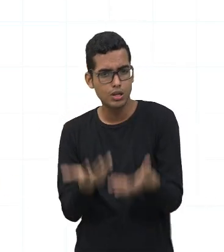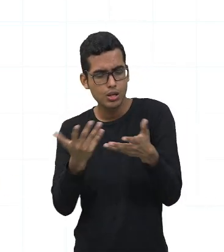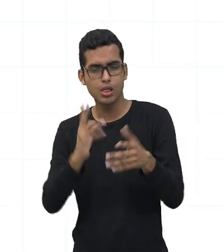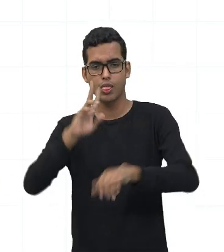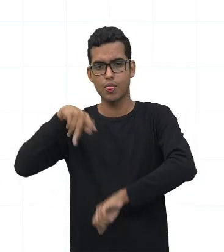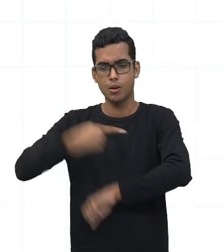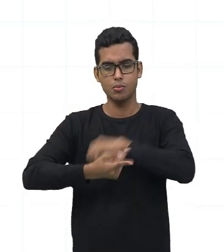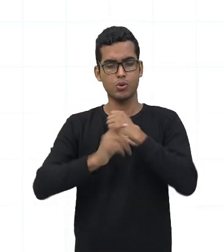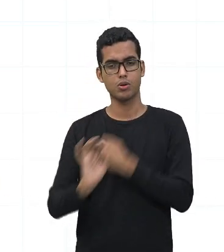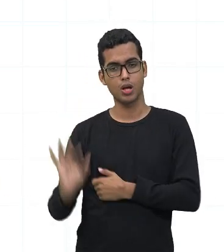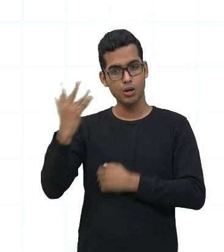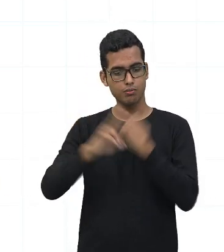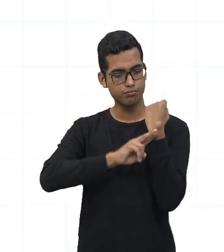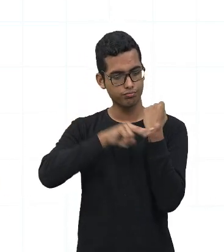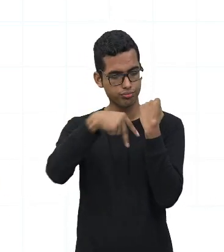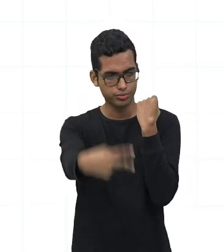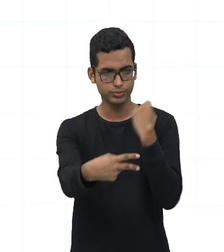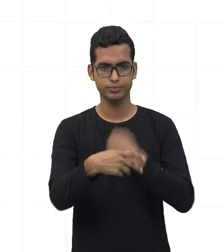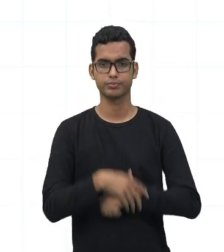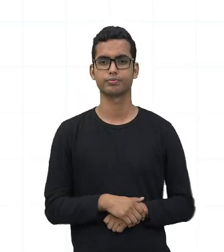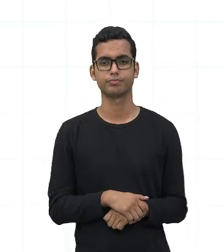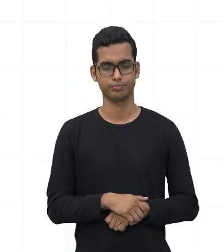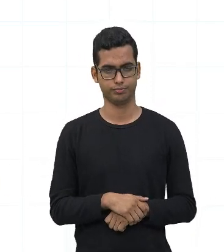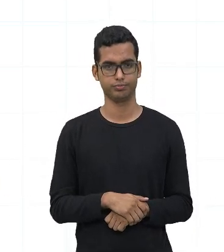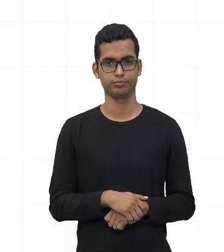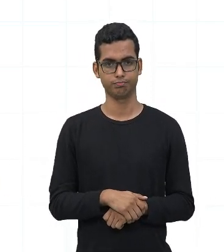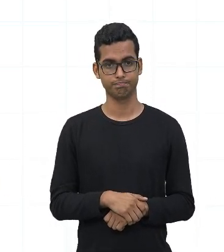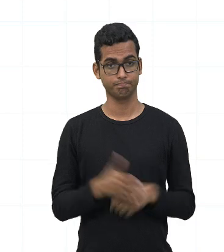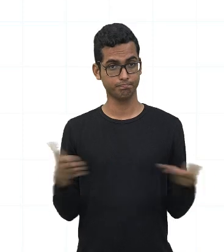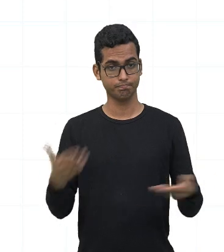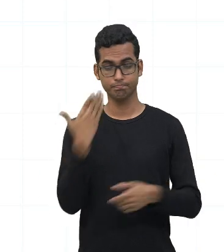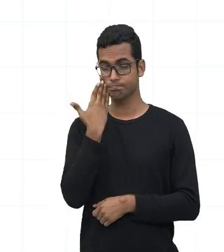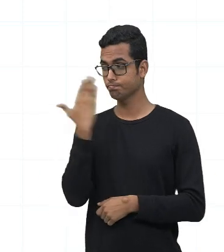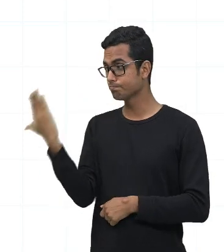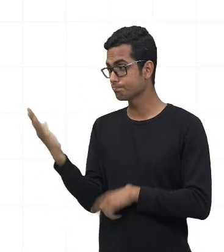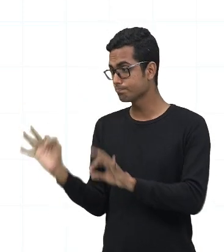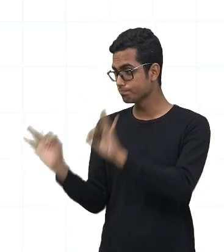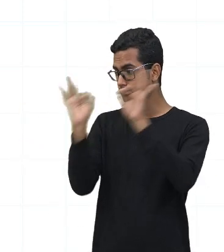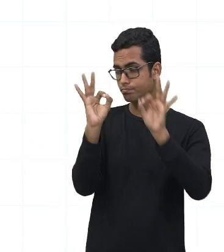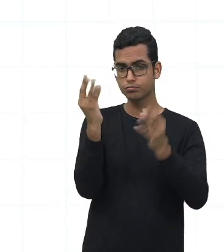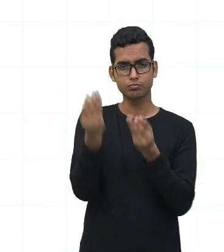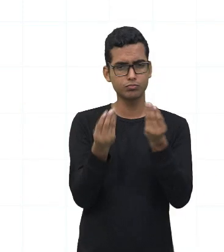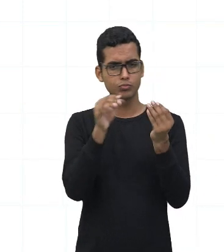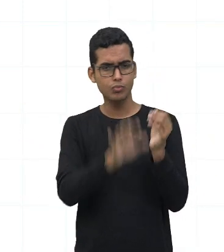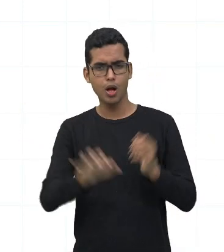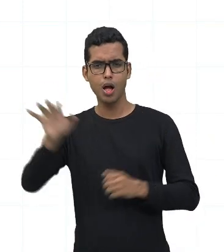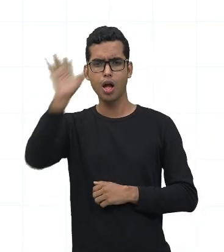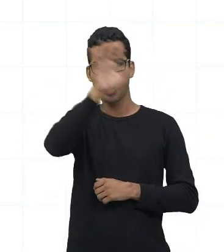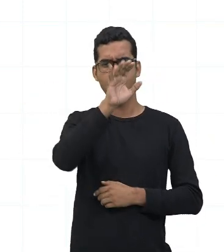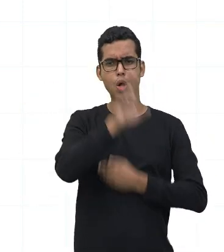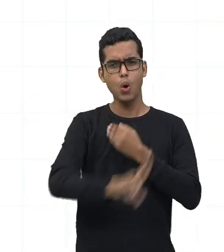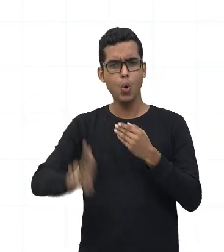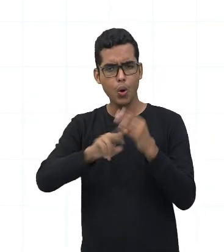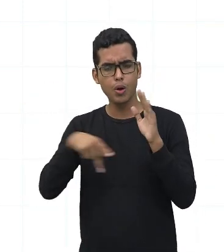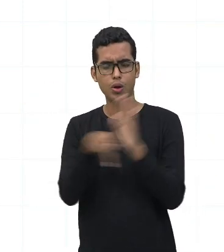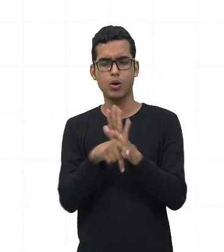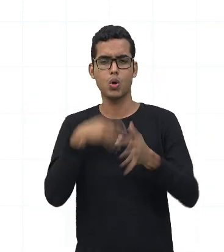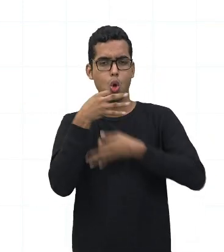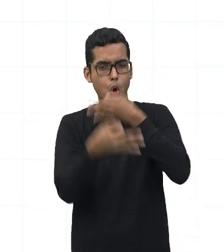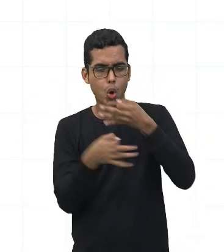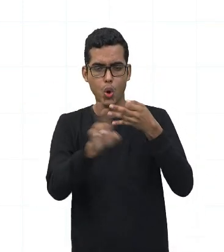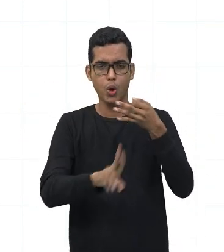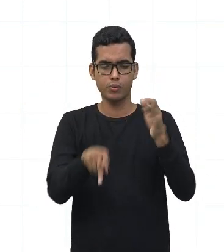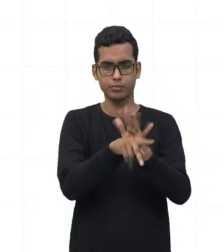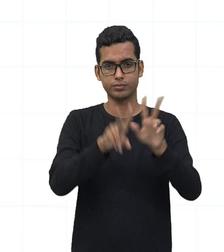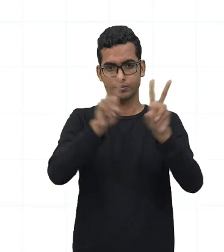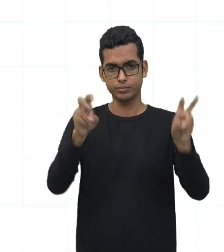ao nosso mapa para a gente ver como podemos usar esses argumentos com esses temas. Temos